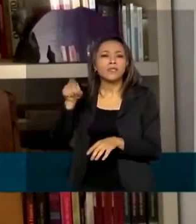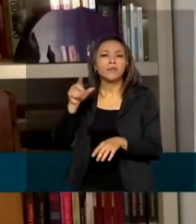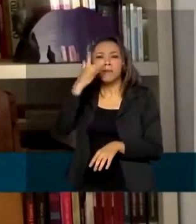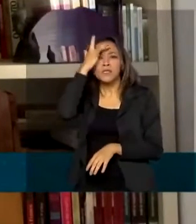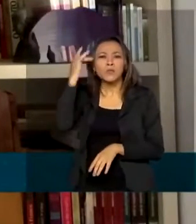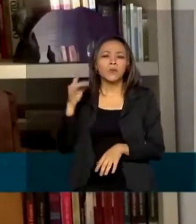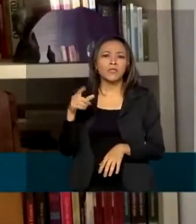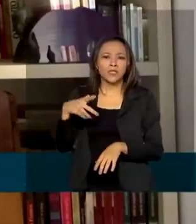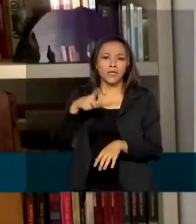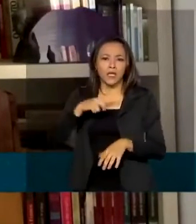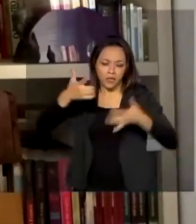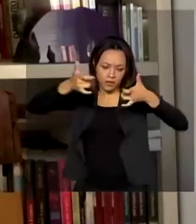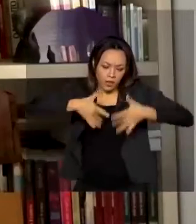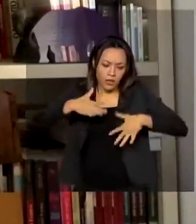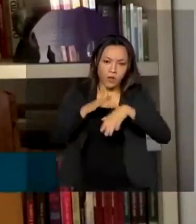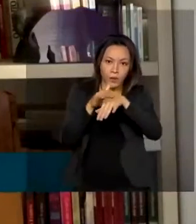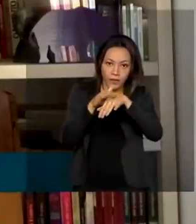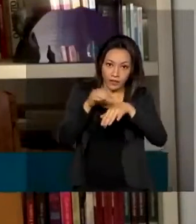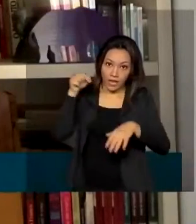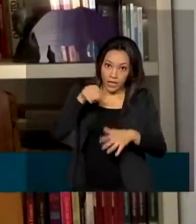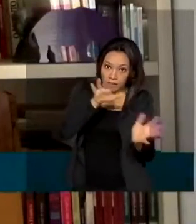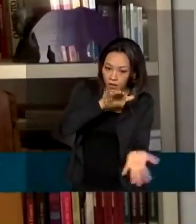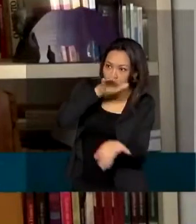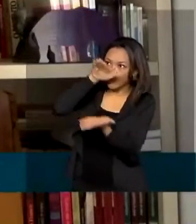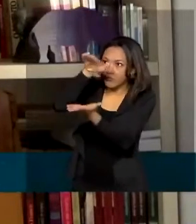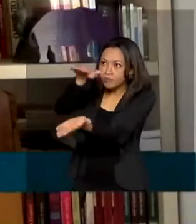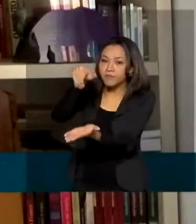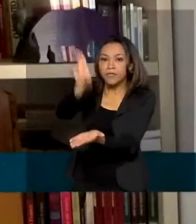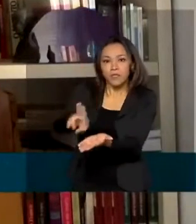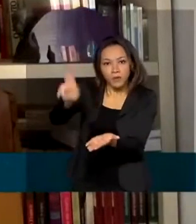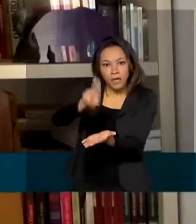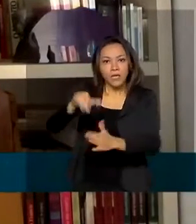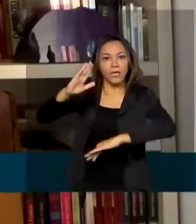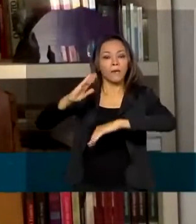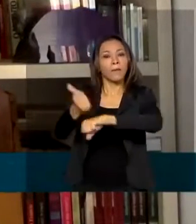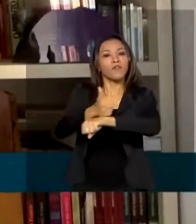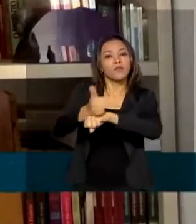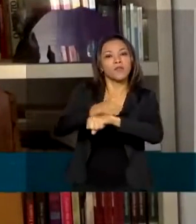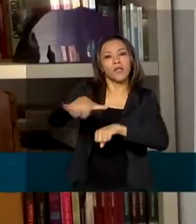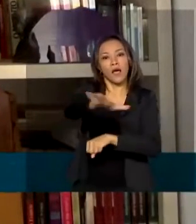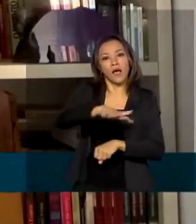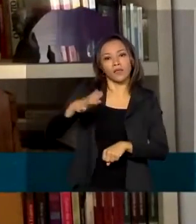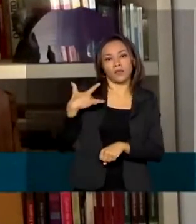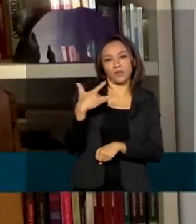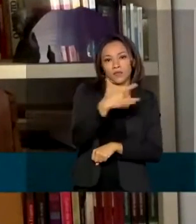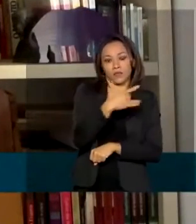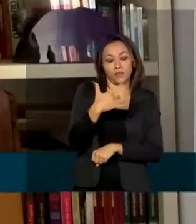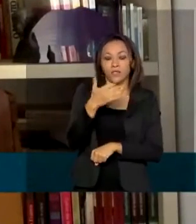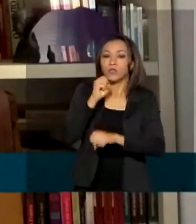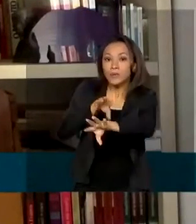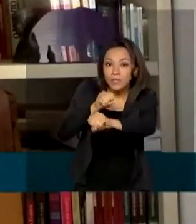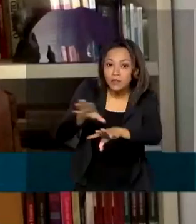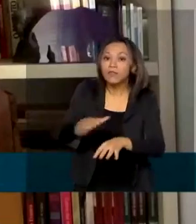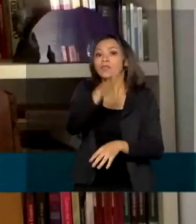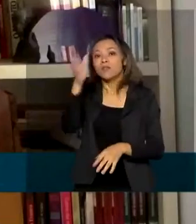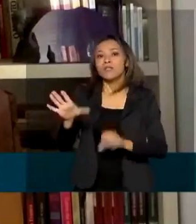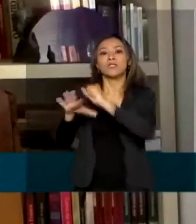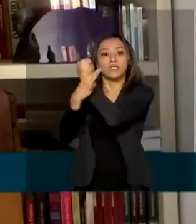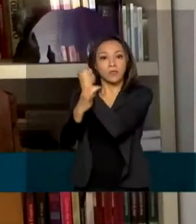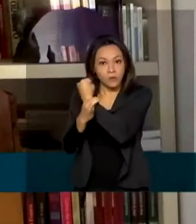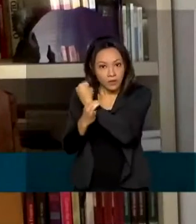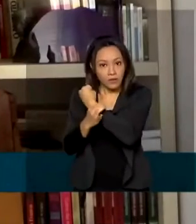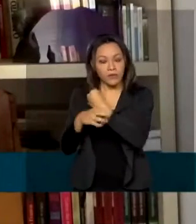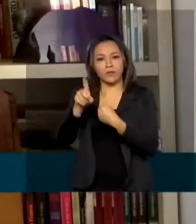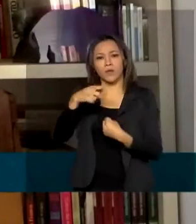com comorbidades. Essa remessa vai ser aplicada em profissionais da educação e da segurança pública da capital